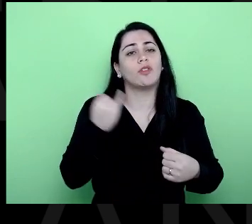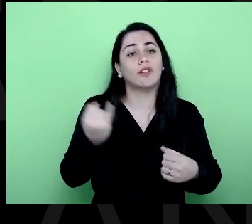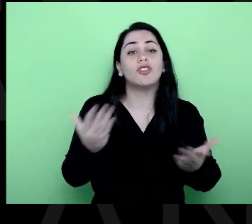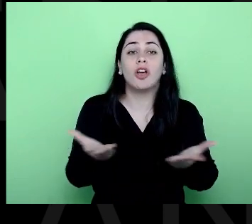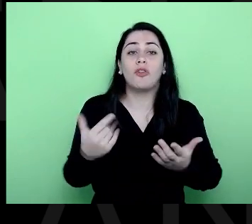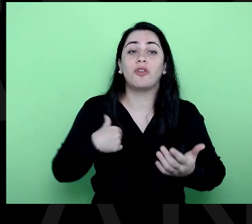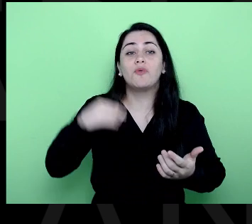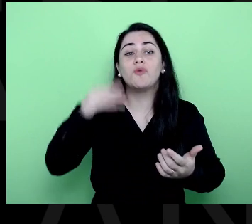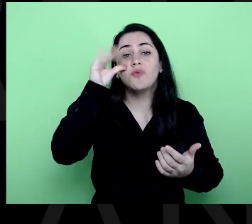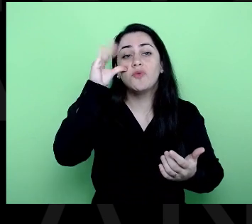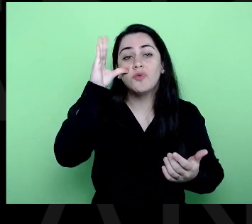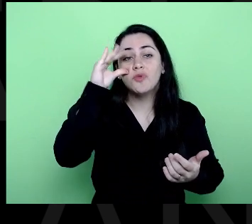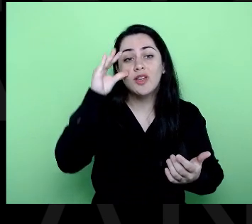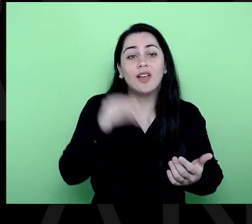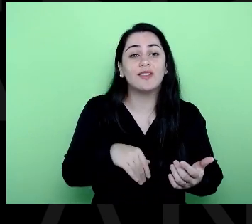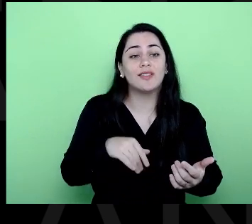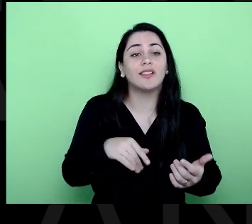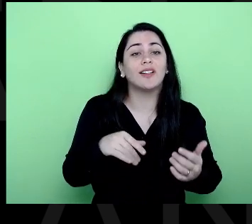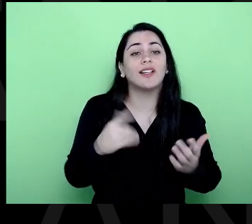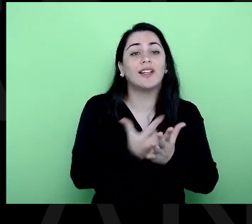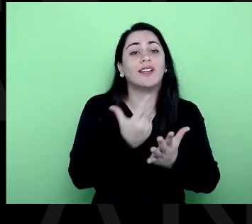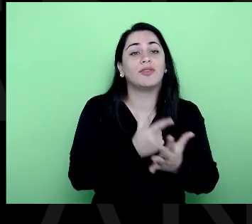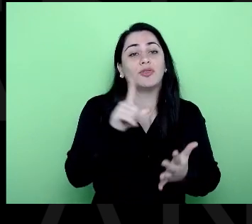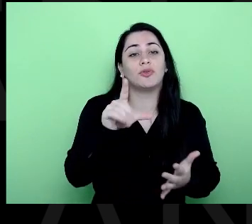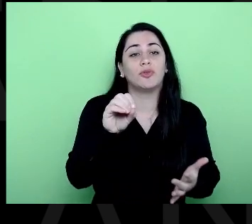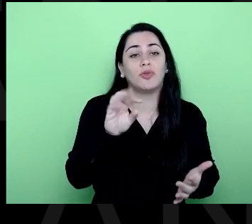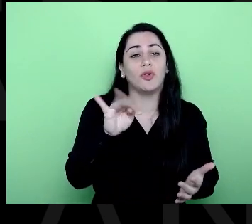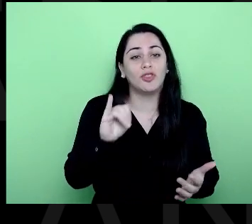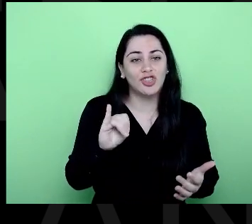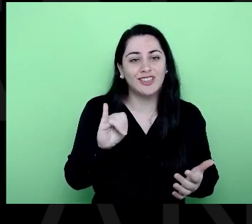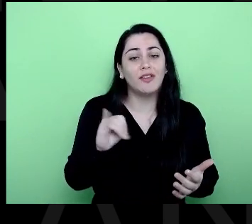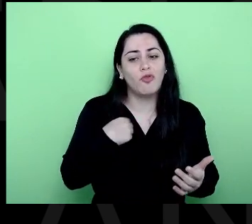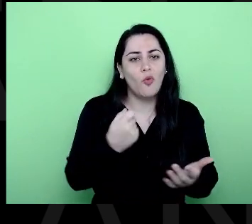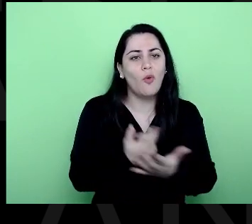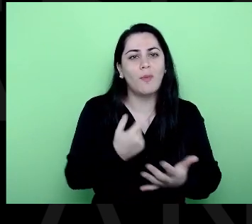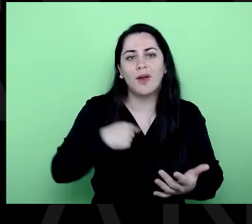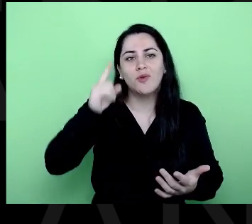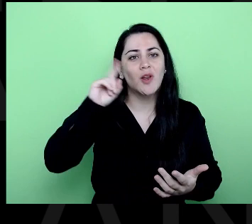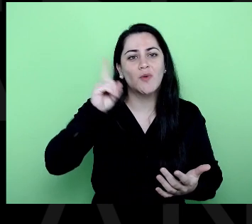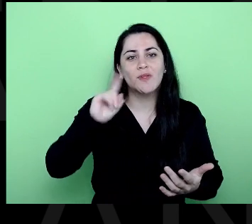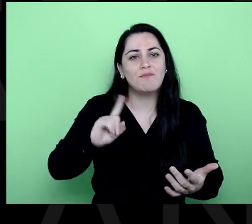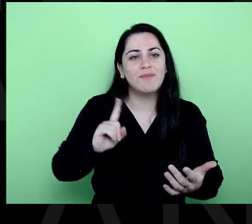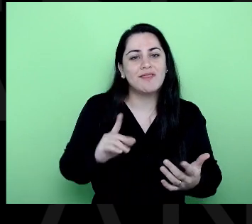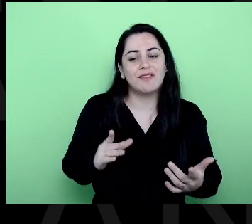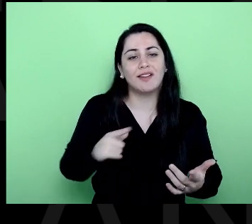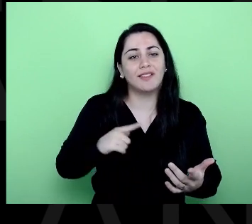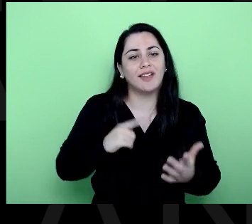curiosa agora para ler a do Lote, vou comprar, que é um personagem que me interessa muito, eu nem sabia que tinha biografia dele.